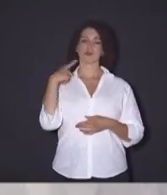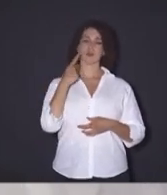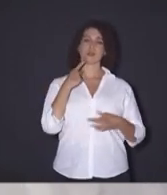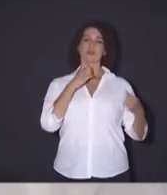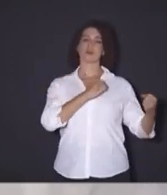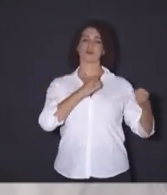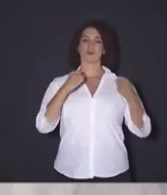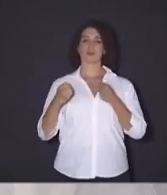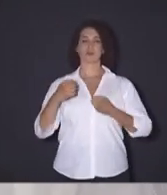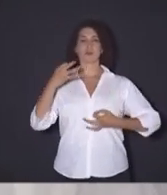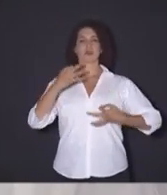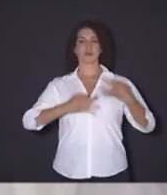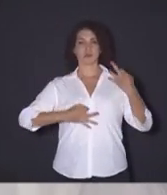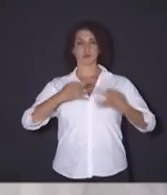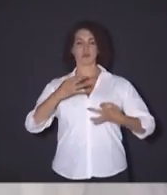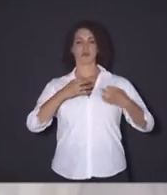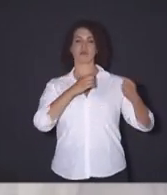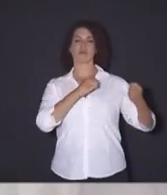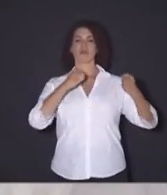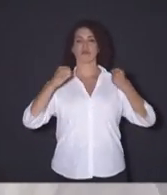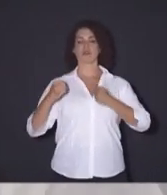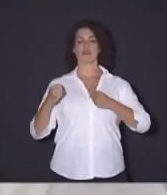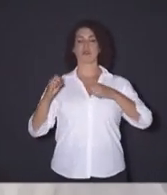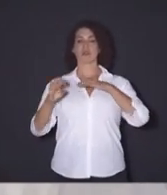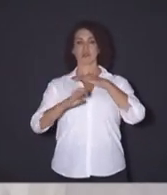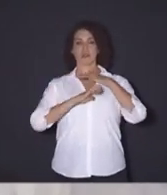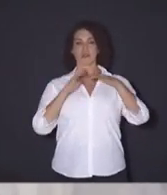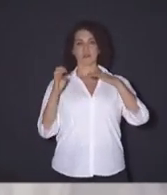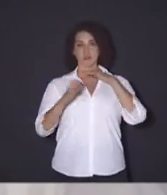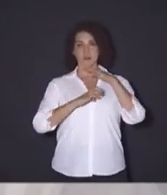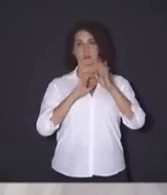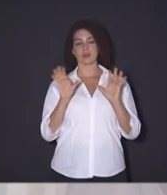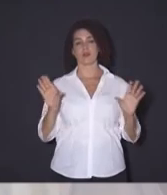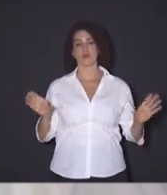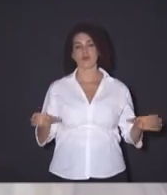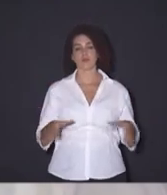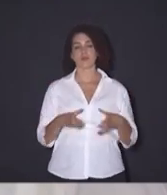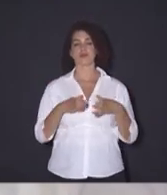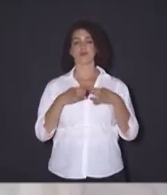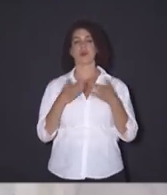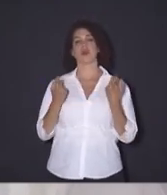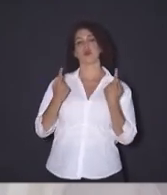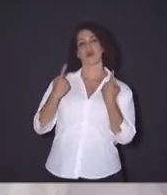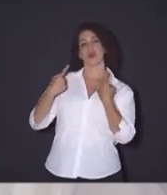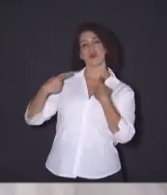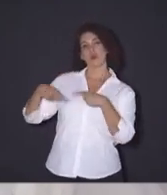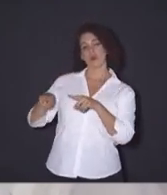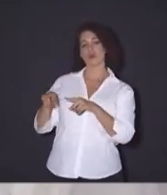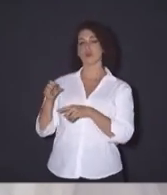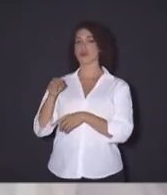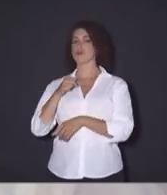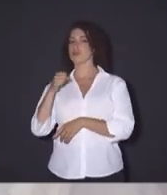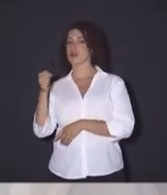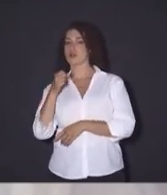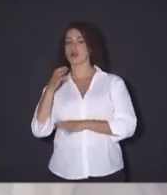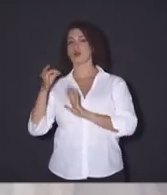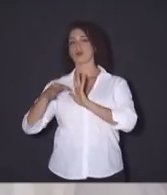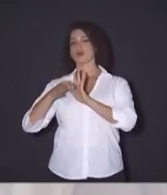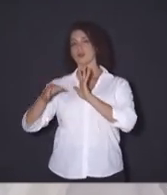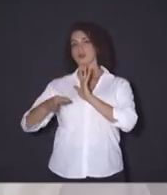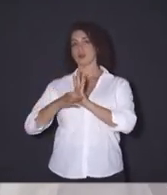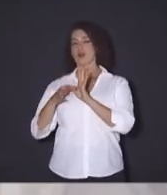judiciário o poder empresarial se junta pra combater jornalistas a opinião e